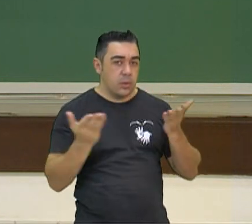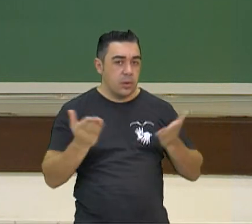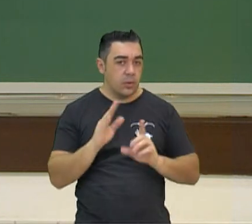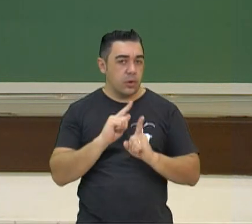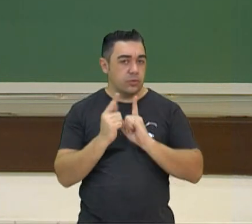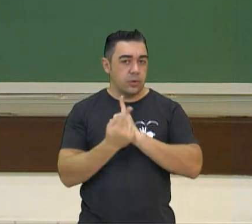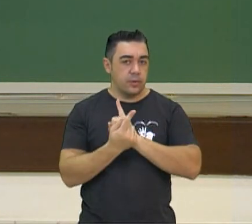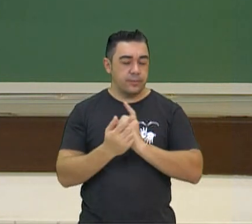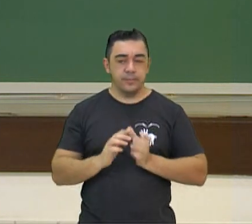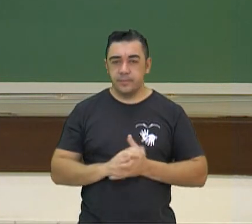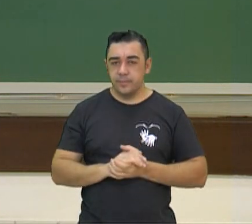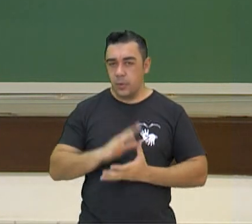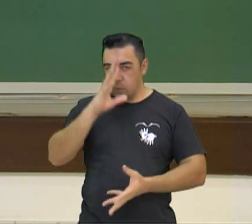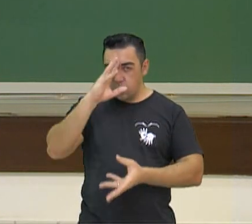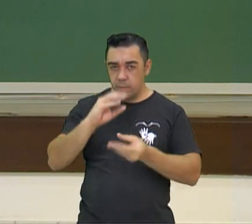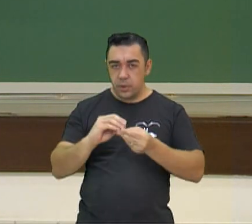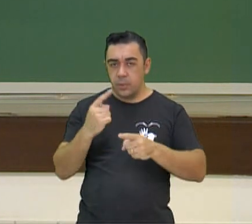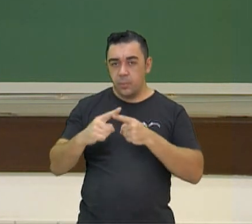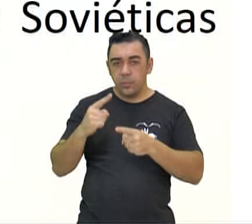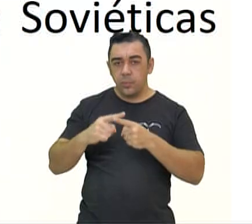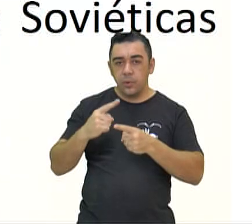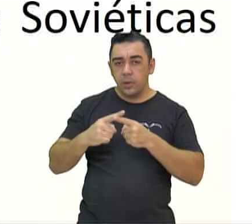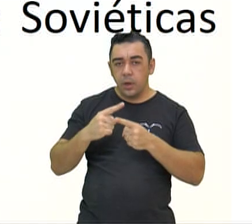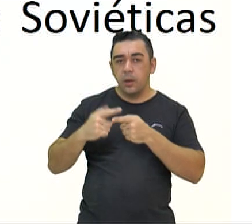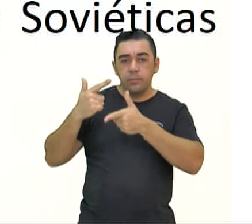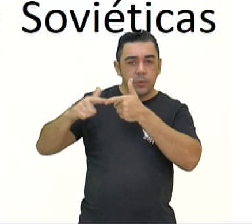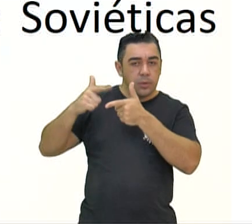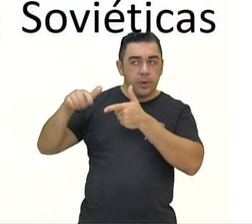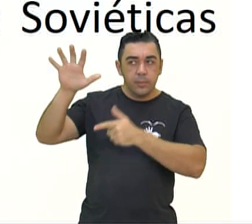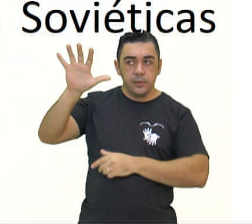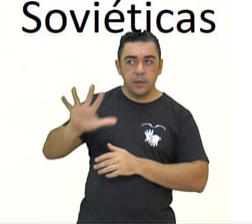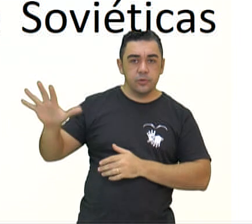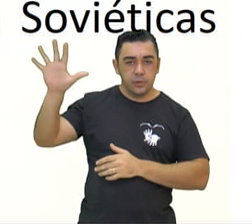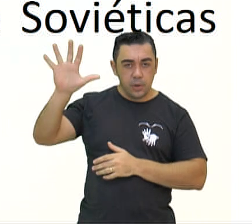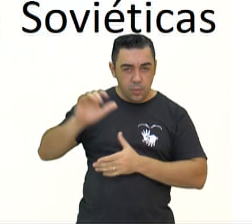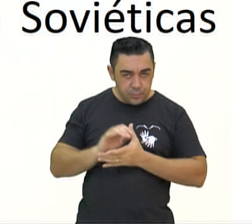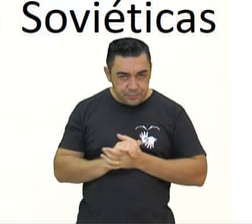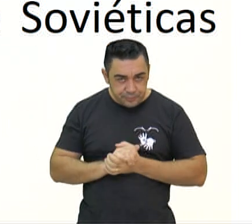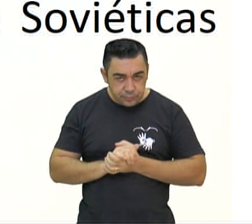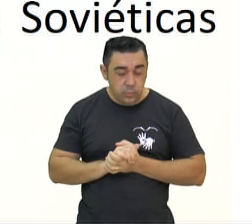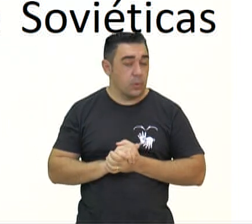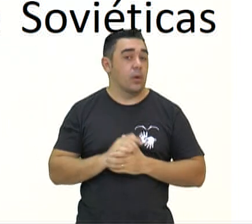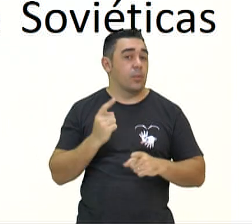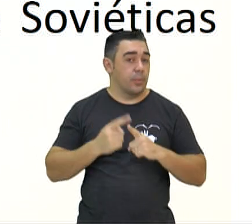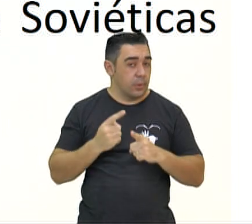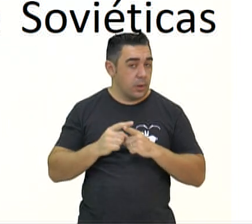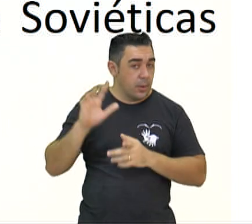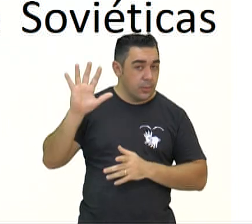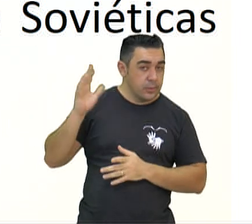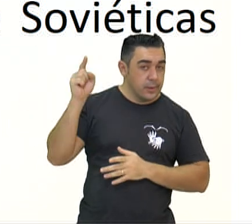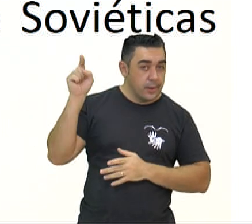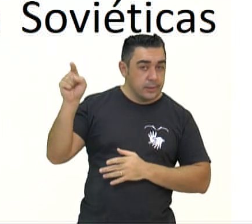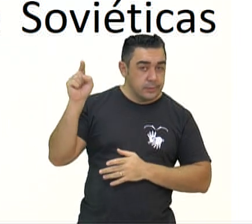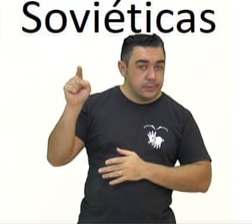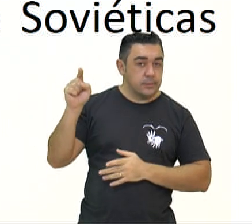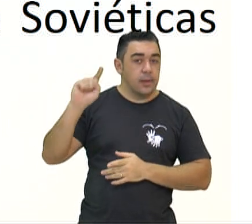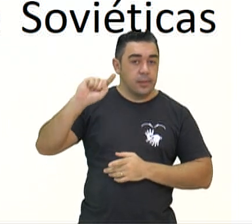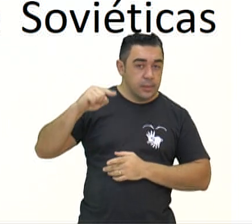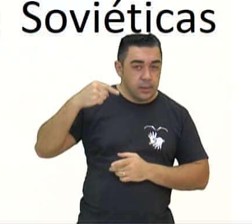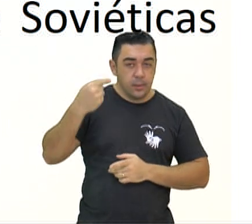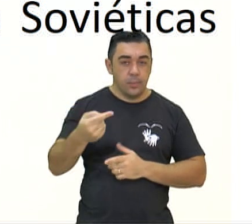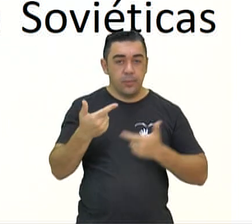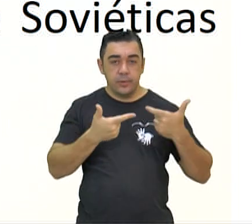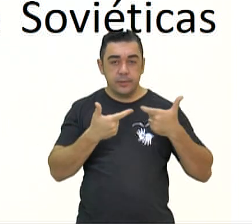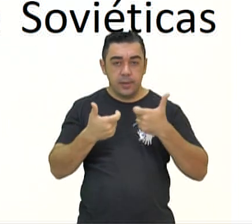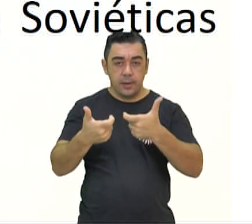tá? Compreender então por que esses conflitos acontecem e por que eles ocorrem nesta região no pós-Guerra